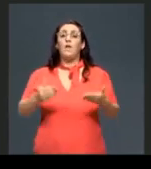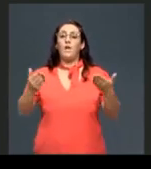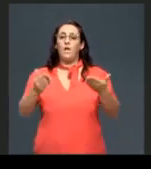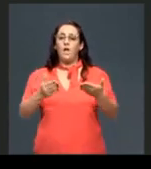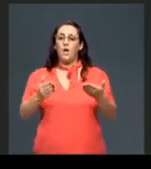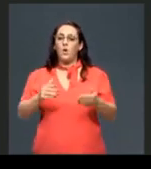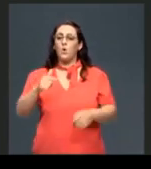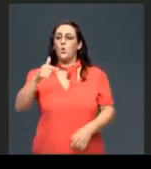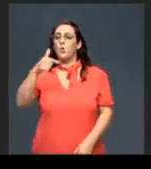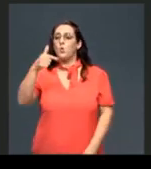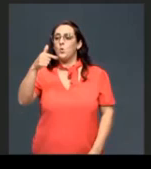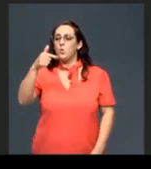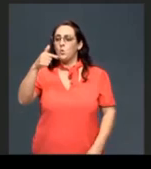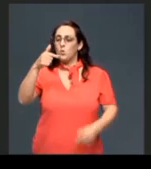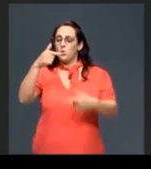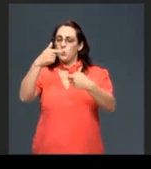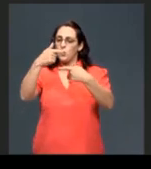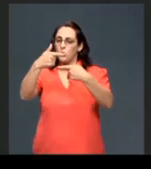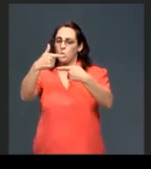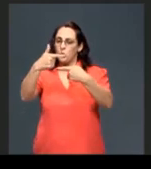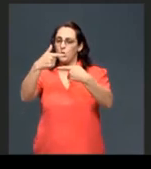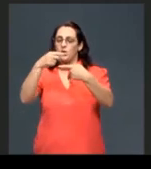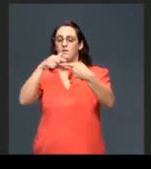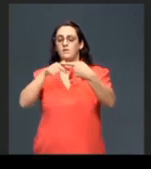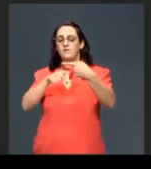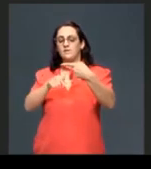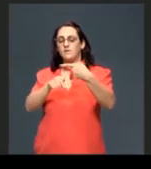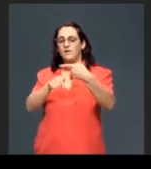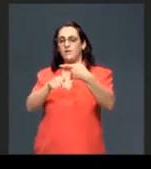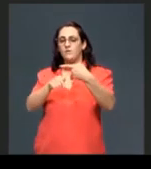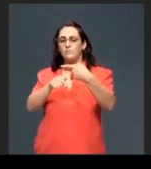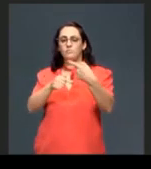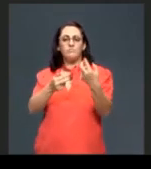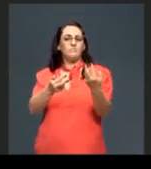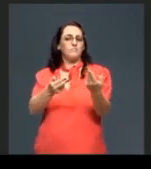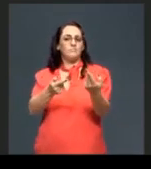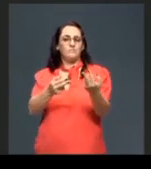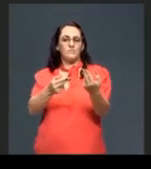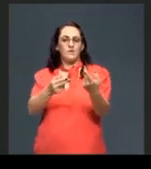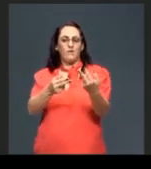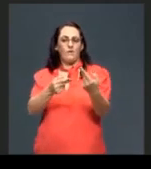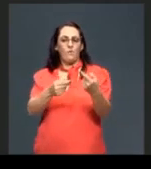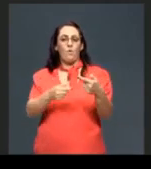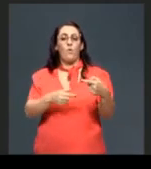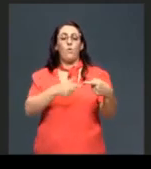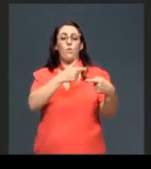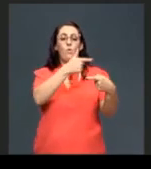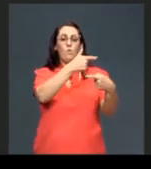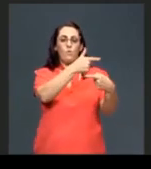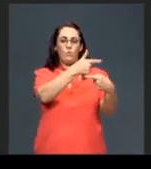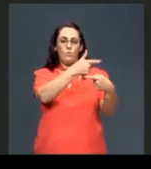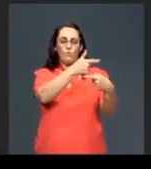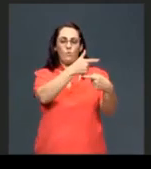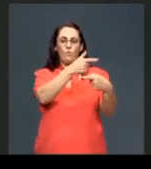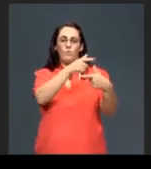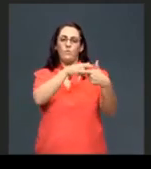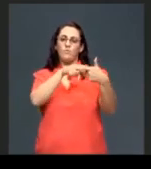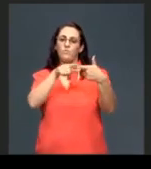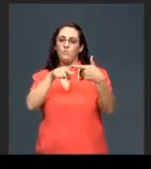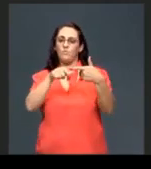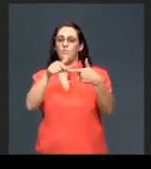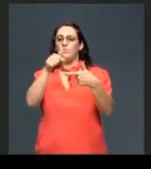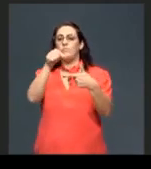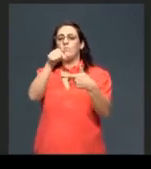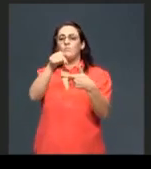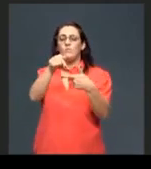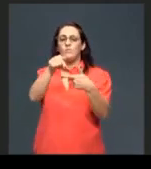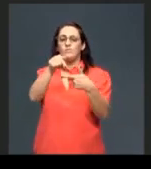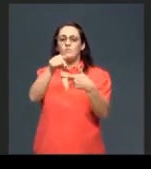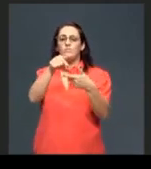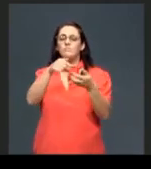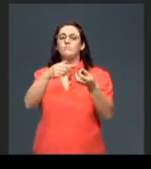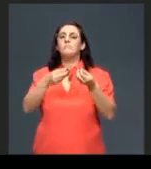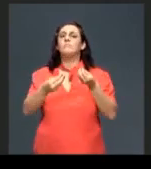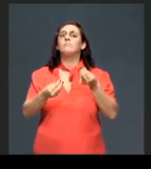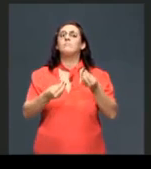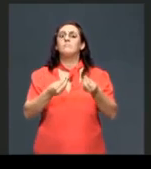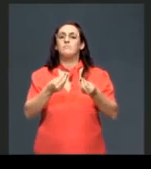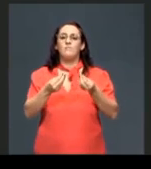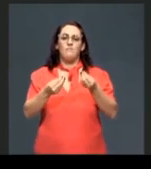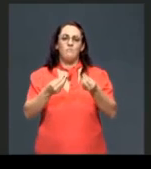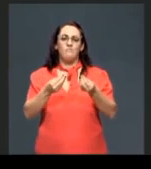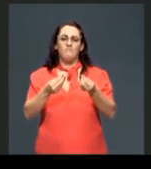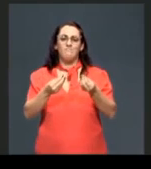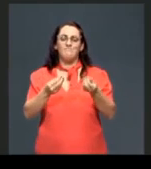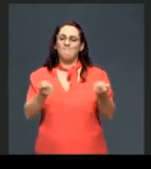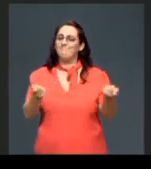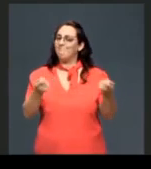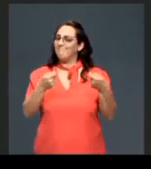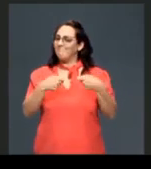o mesmo procedimento. Nós vamos dividir o 2 por 7, e nesse caso não dá